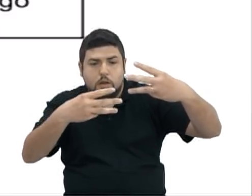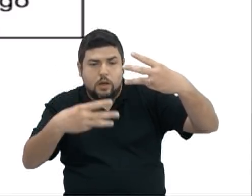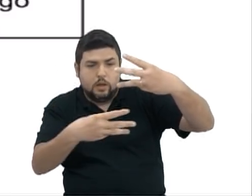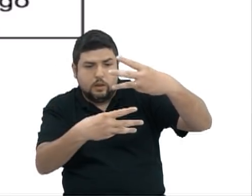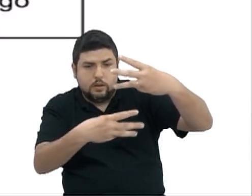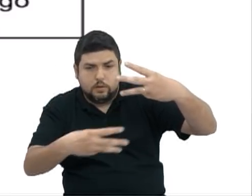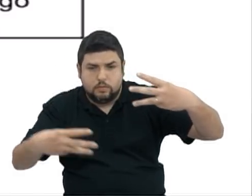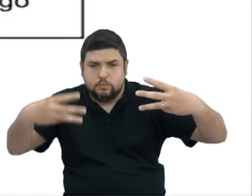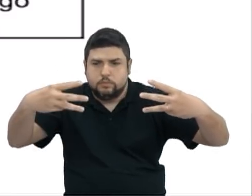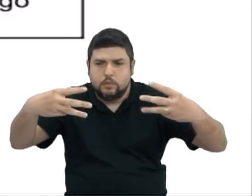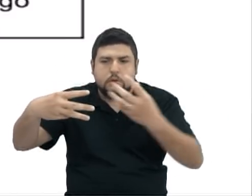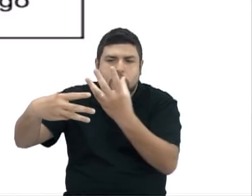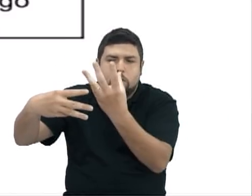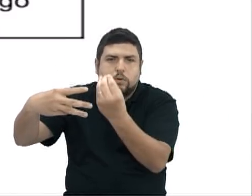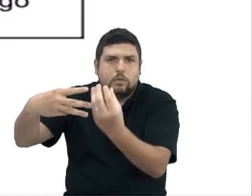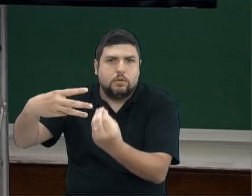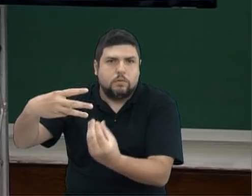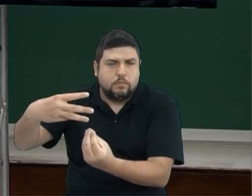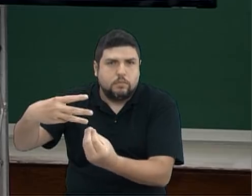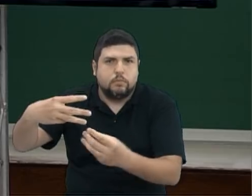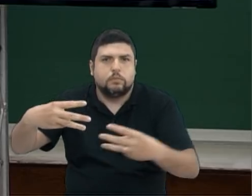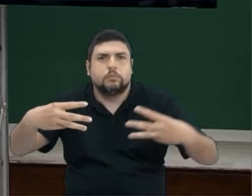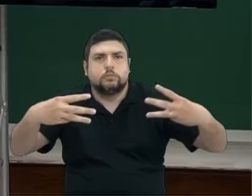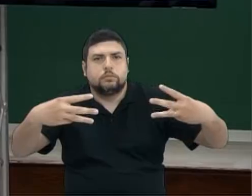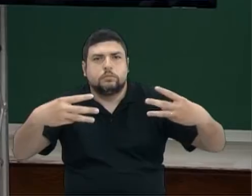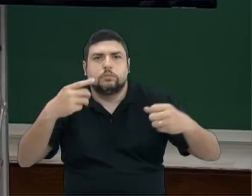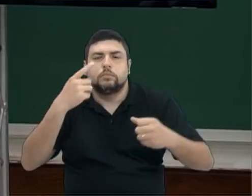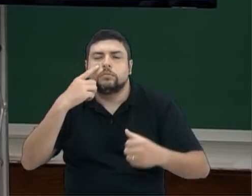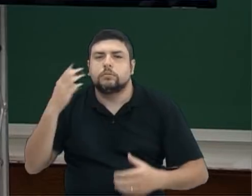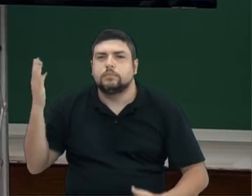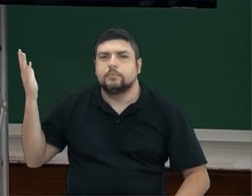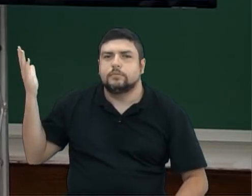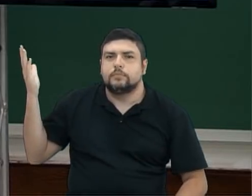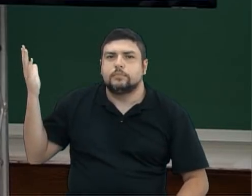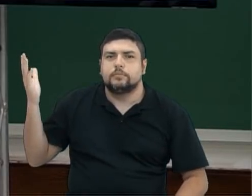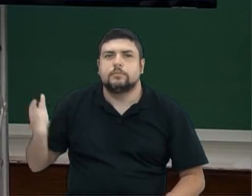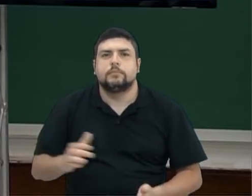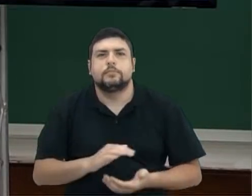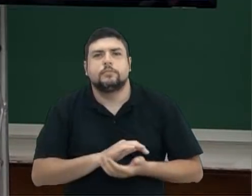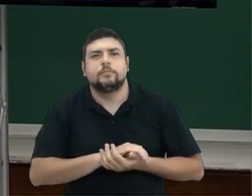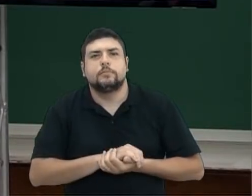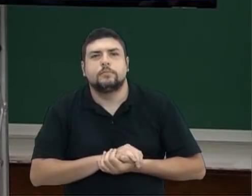plural. Vamos lá? Vamos ver agora só a tabelinha.